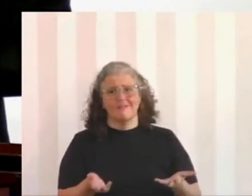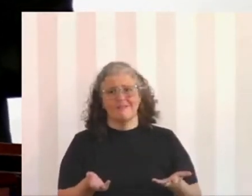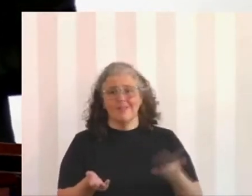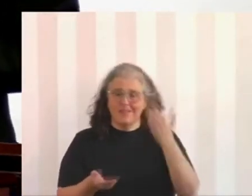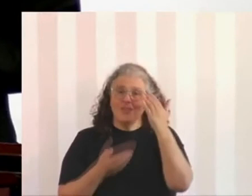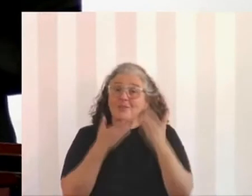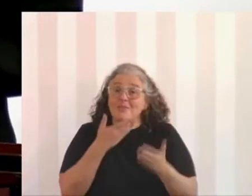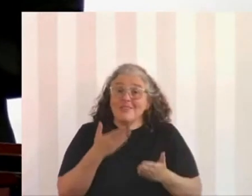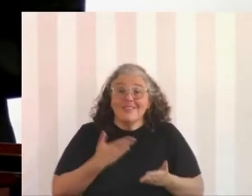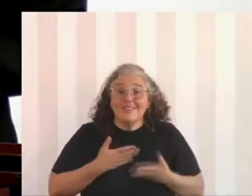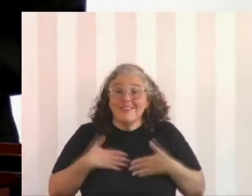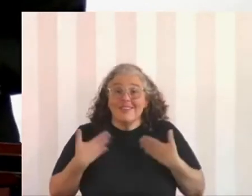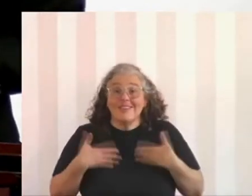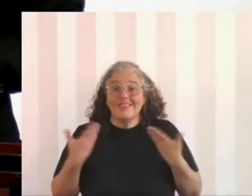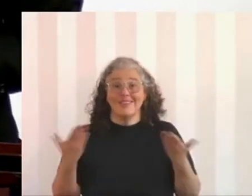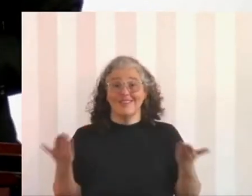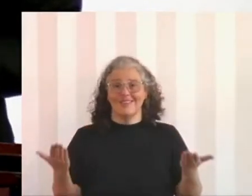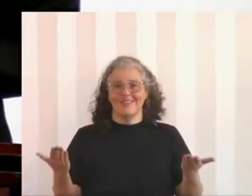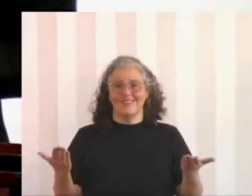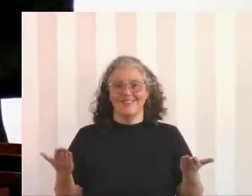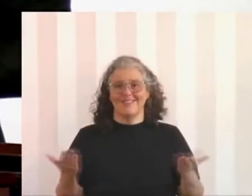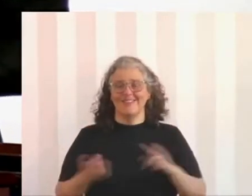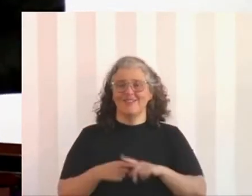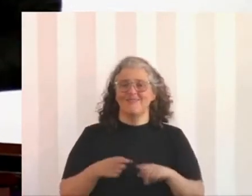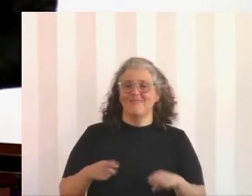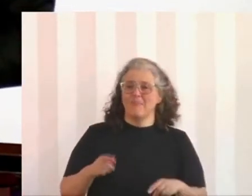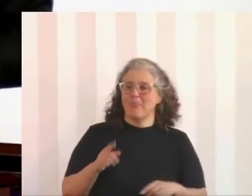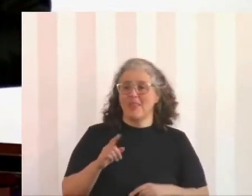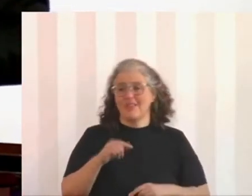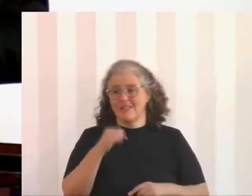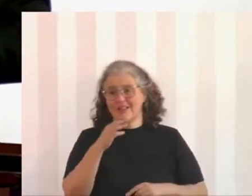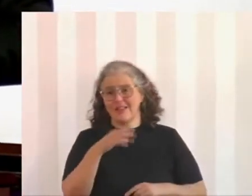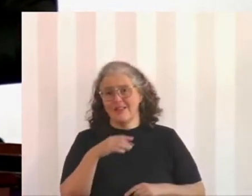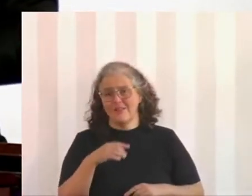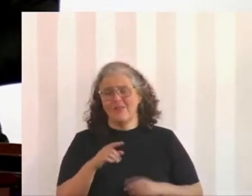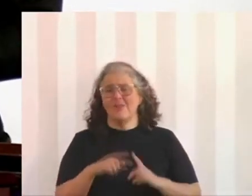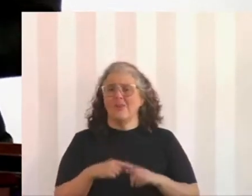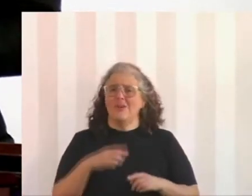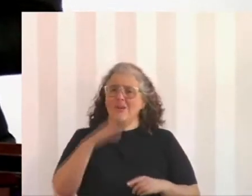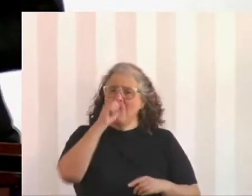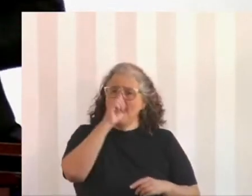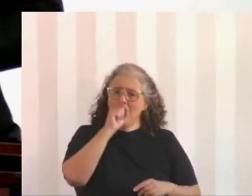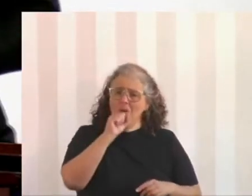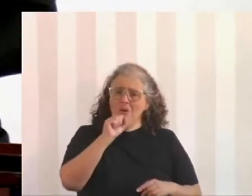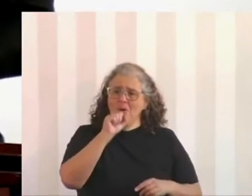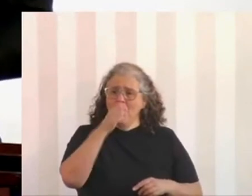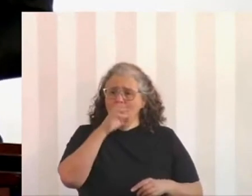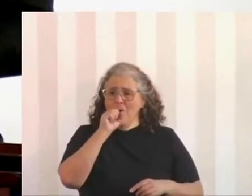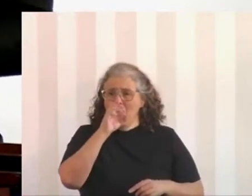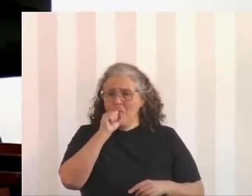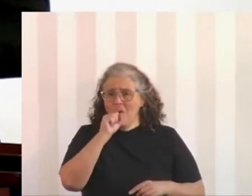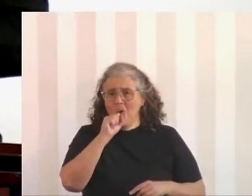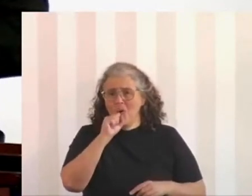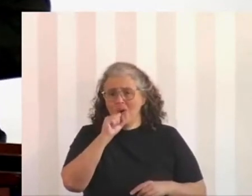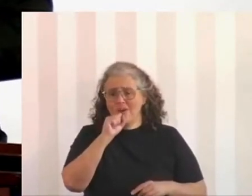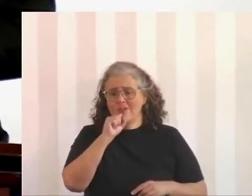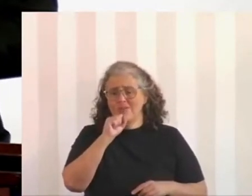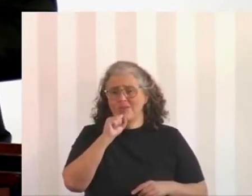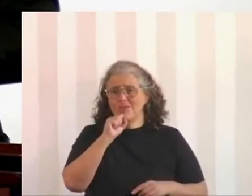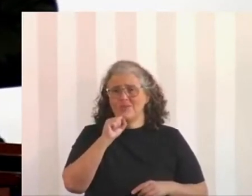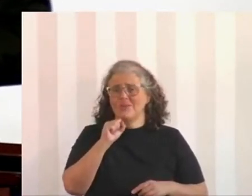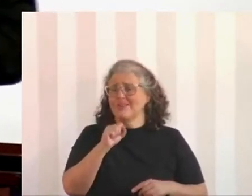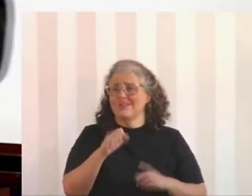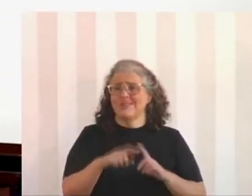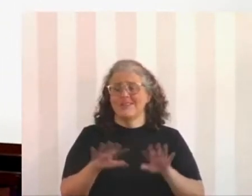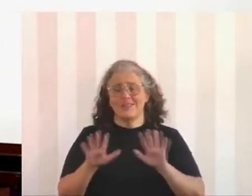É cansativo? 8:30 da noite, depois de um dia ativo de trabalho, ter que ainda ir para a casa do irmão é cansativo.